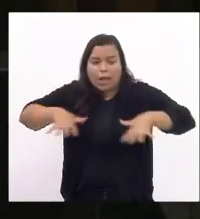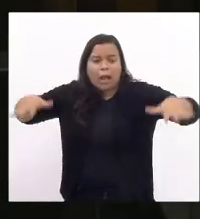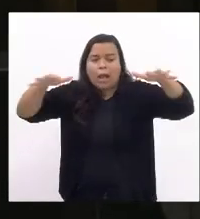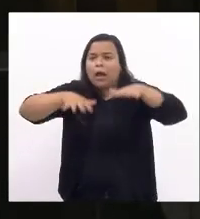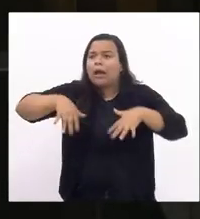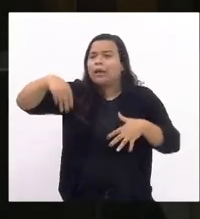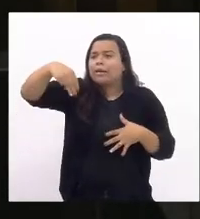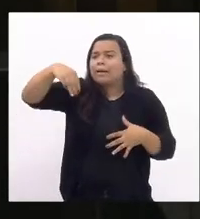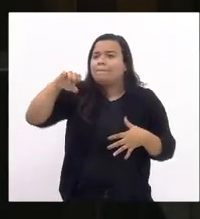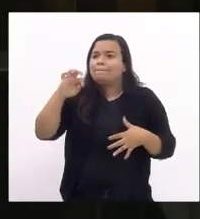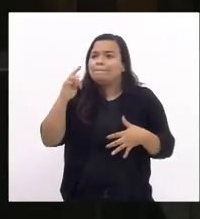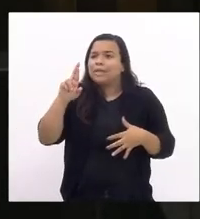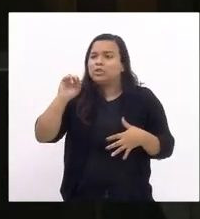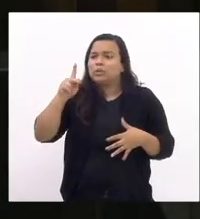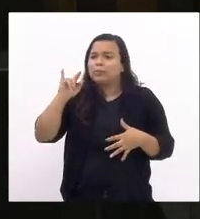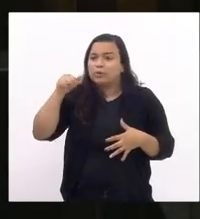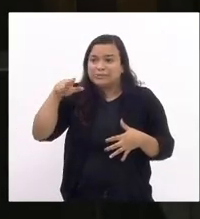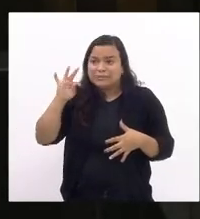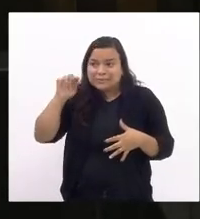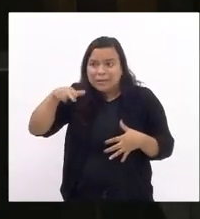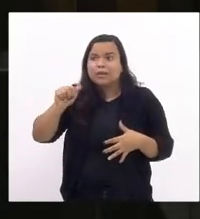são marcadas pelo encontro